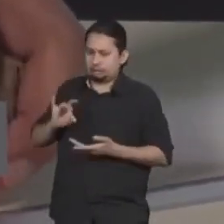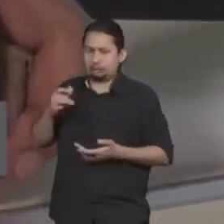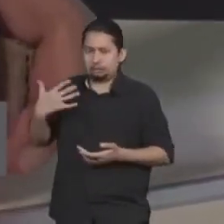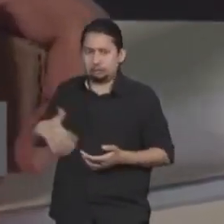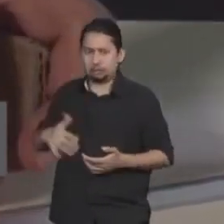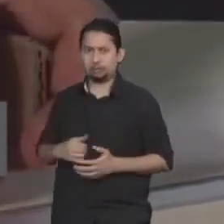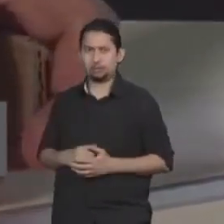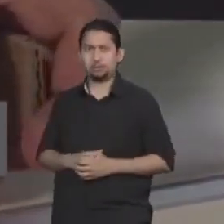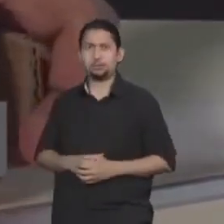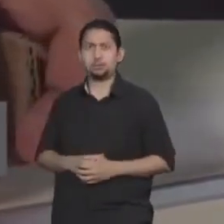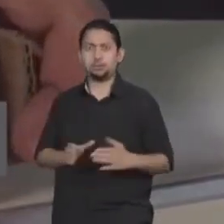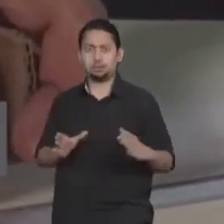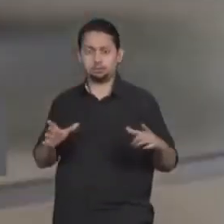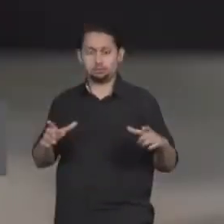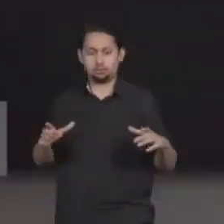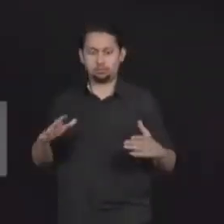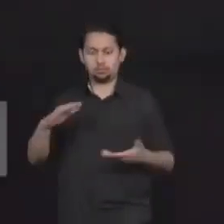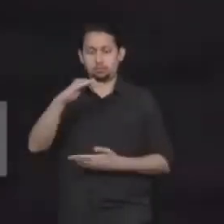E vai colar.